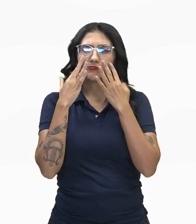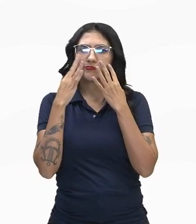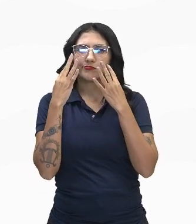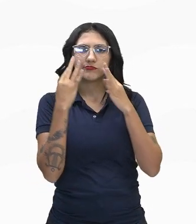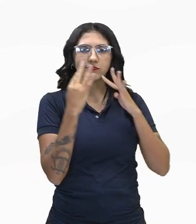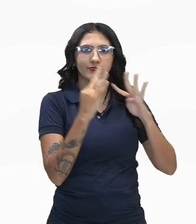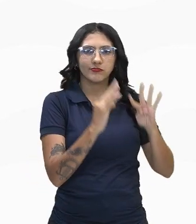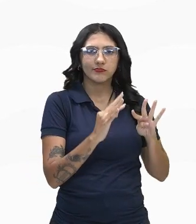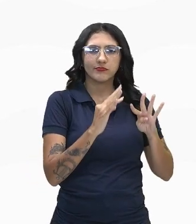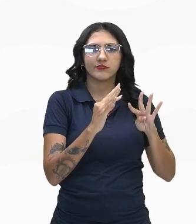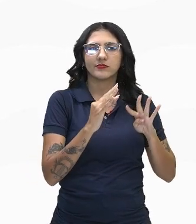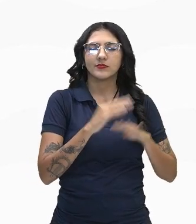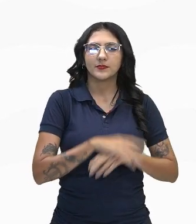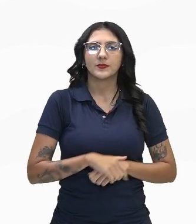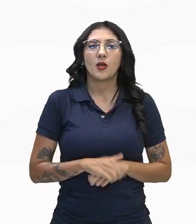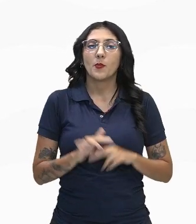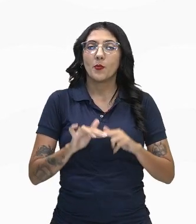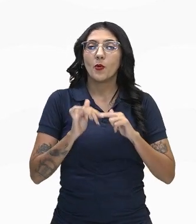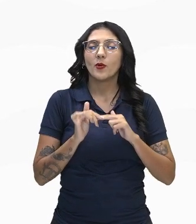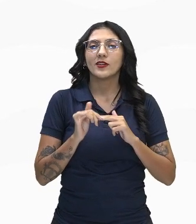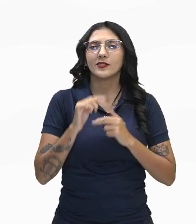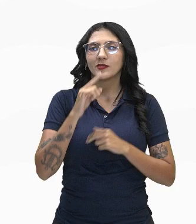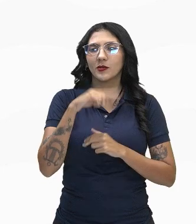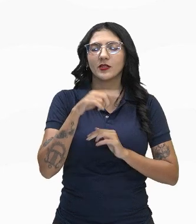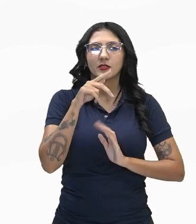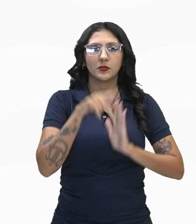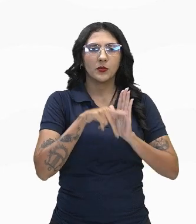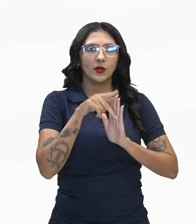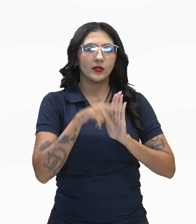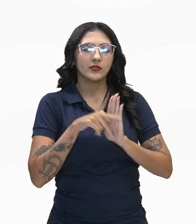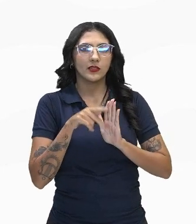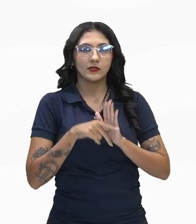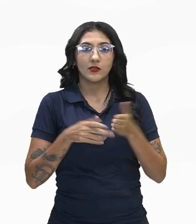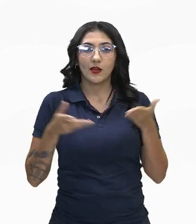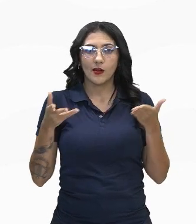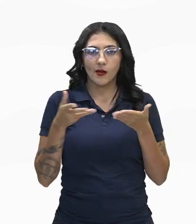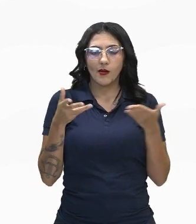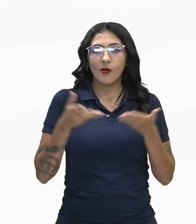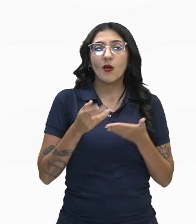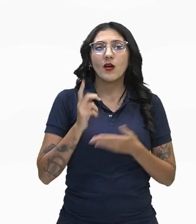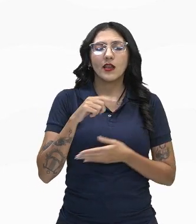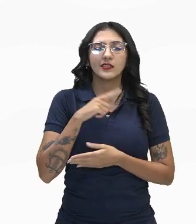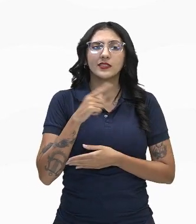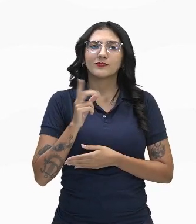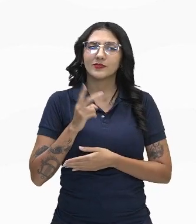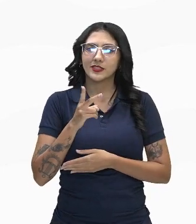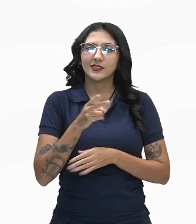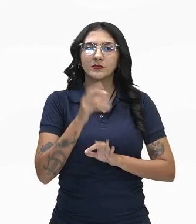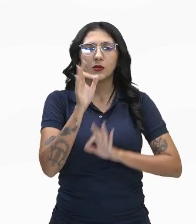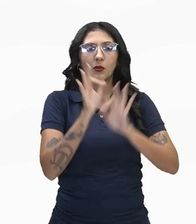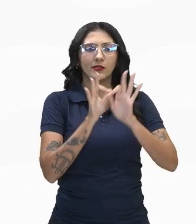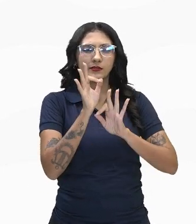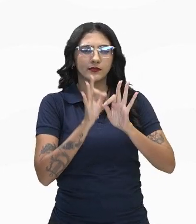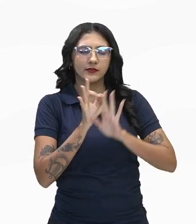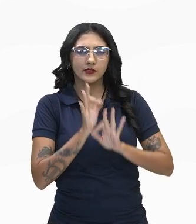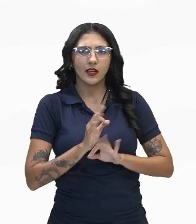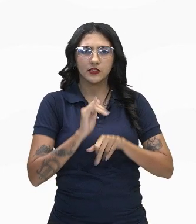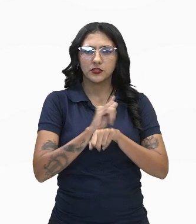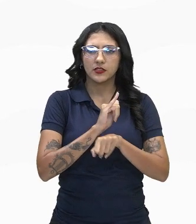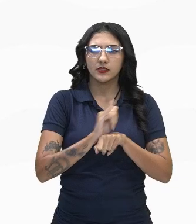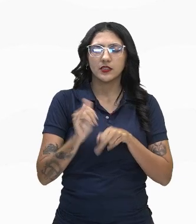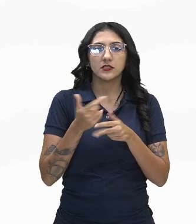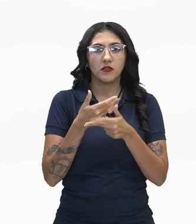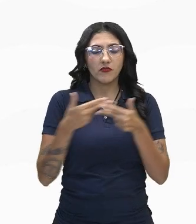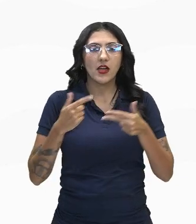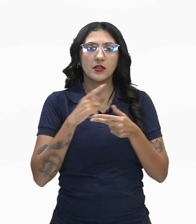atenção, tá? Então, o projeto Calhar Norte, que hoje é um programa, ele vai articular tudo isso, principalmente para ocorrer